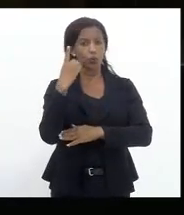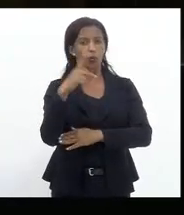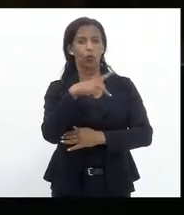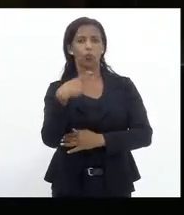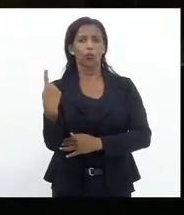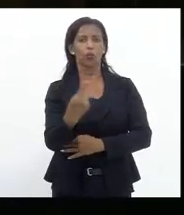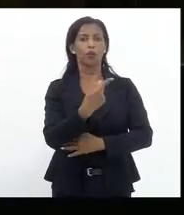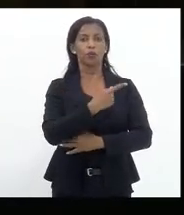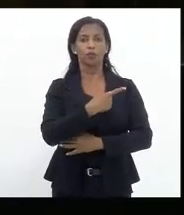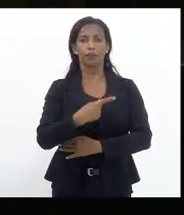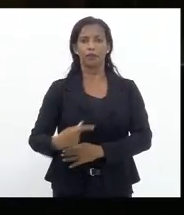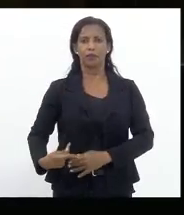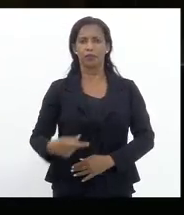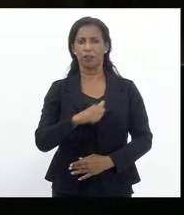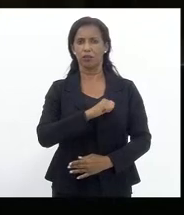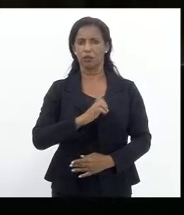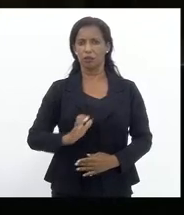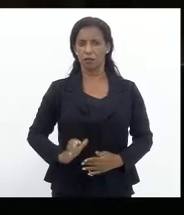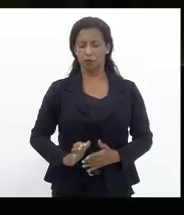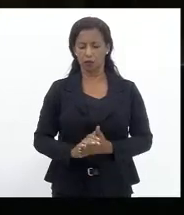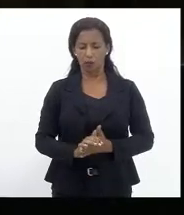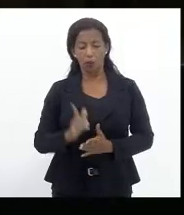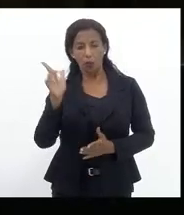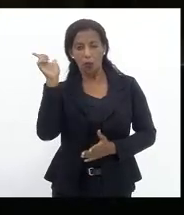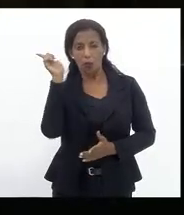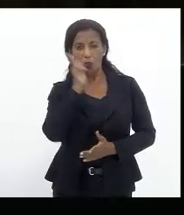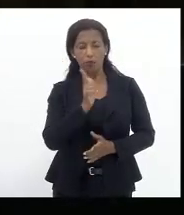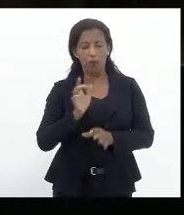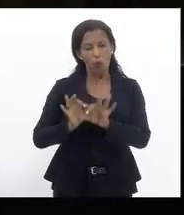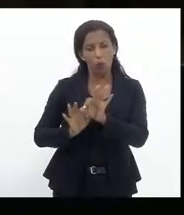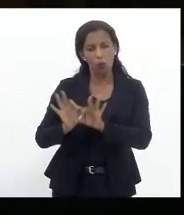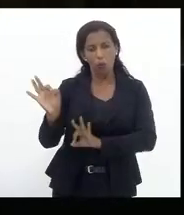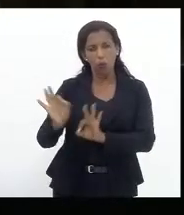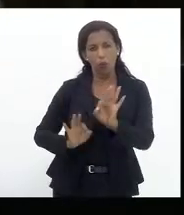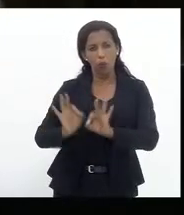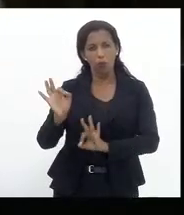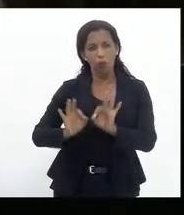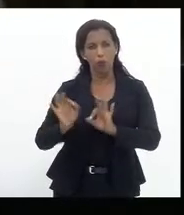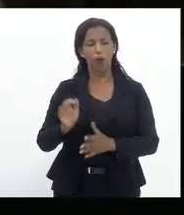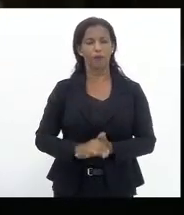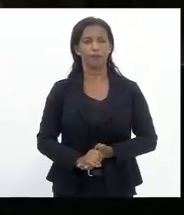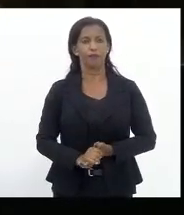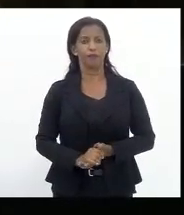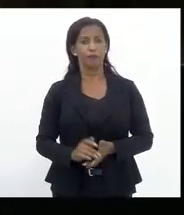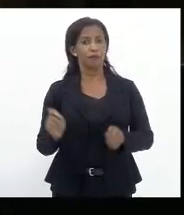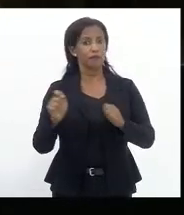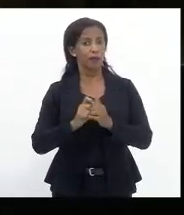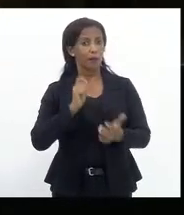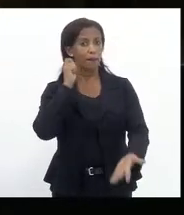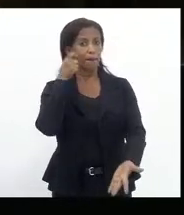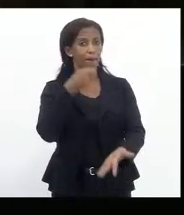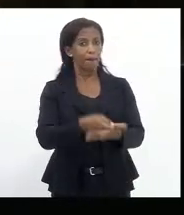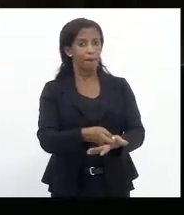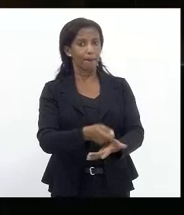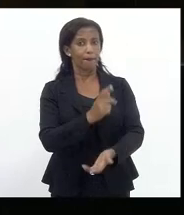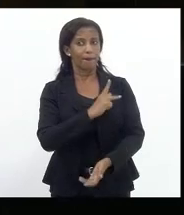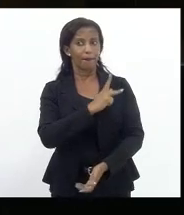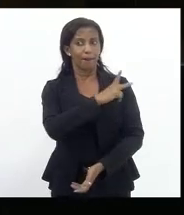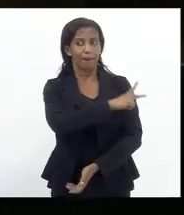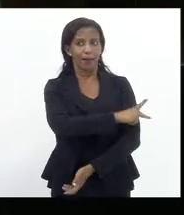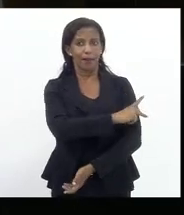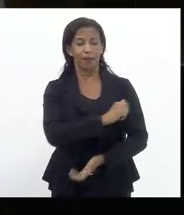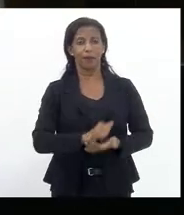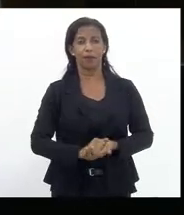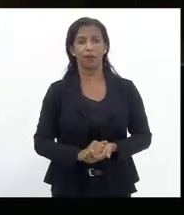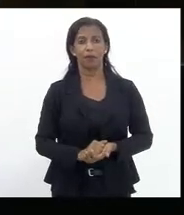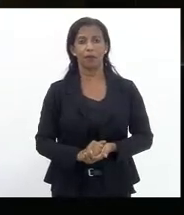presidente André Siciliano conseguiu, dessa forma, fazer o pagamento desses PMs para